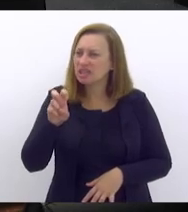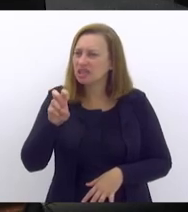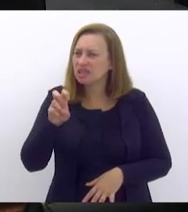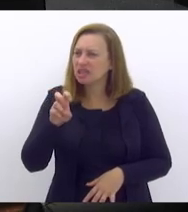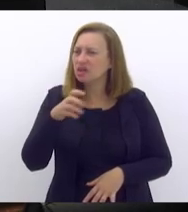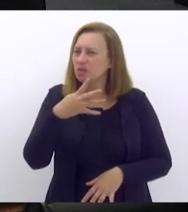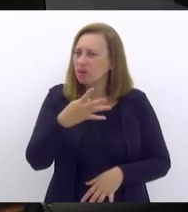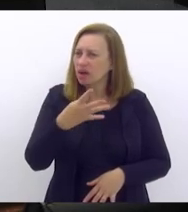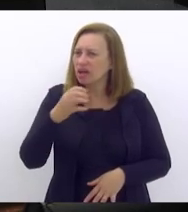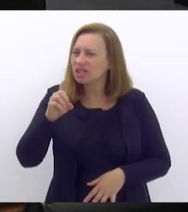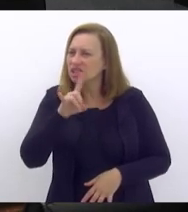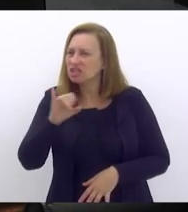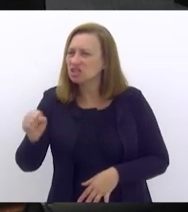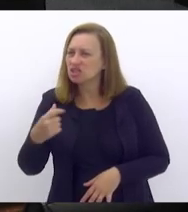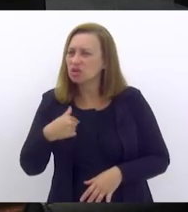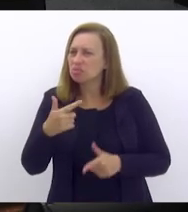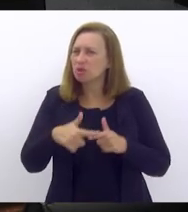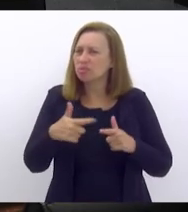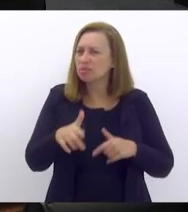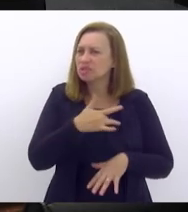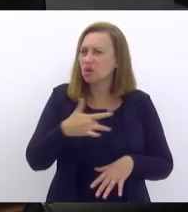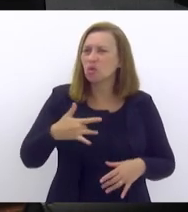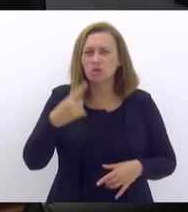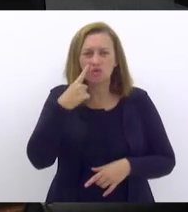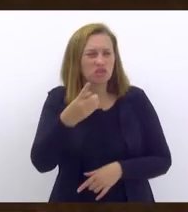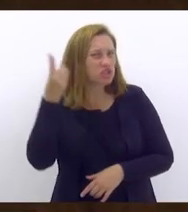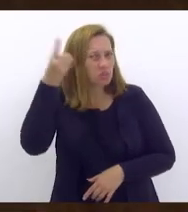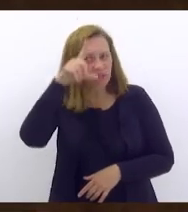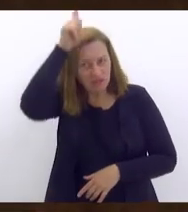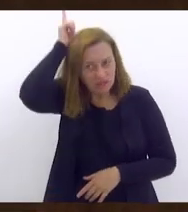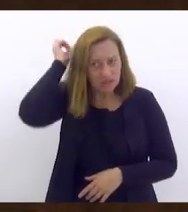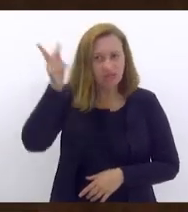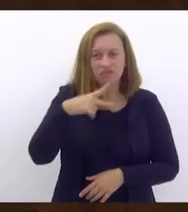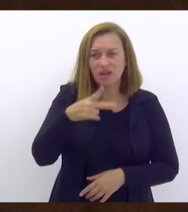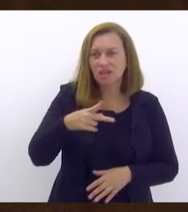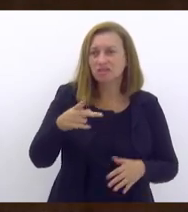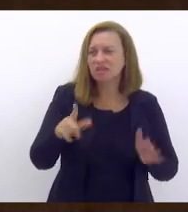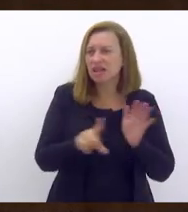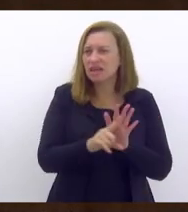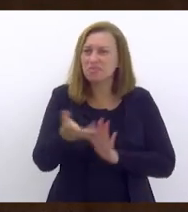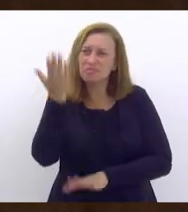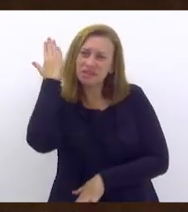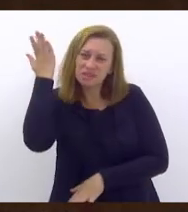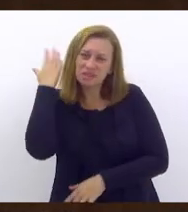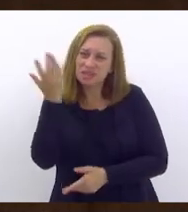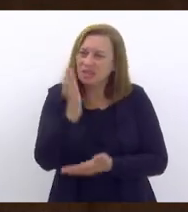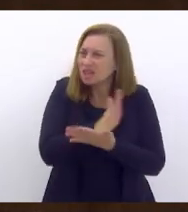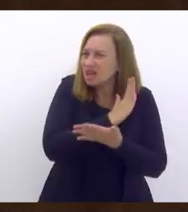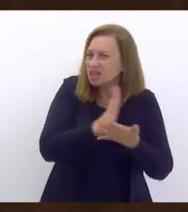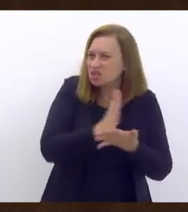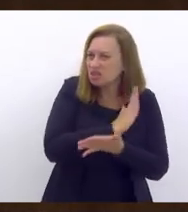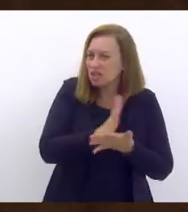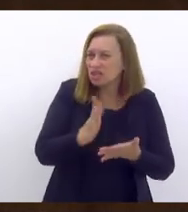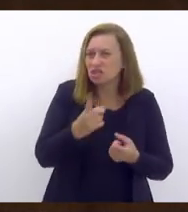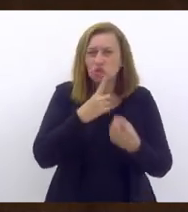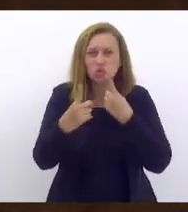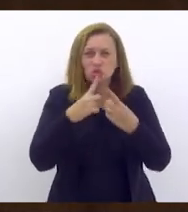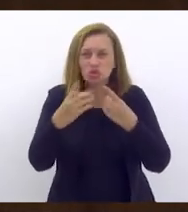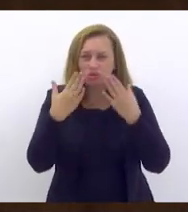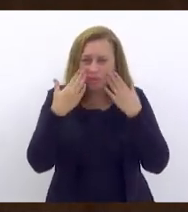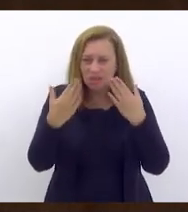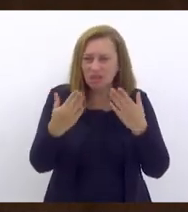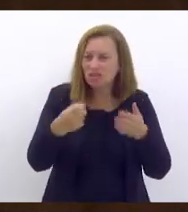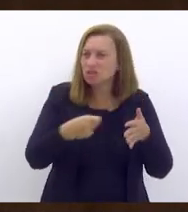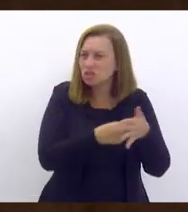Então, quando eu vejo o deputado Luiz Paulo trazer à tona matéria oriunda da legislatura passada, e que, por muitas vezes, eram discutidos e apresentada